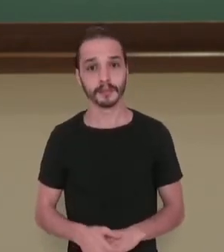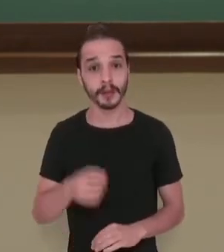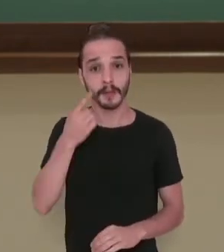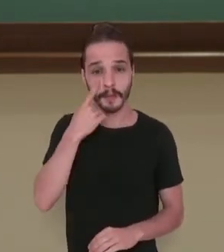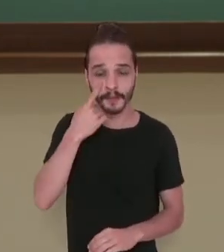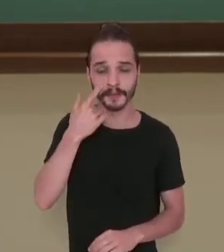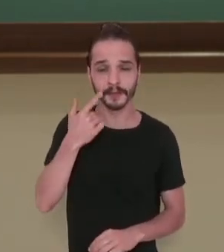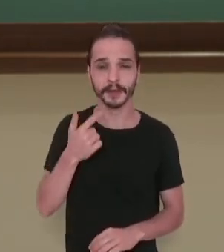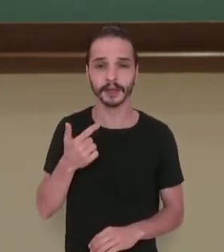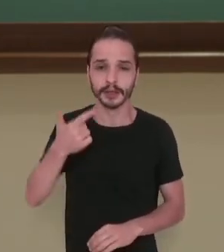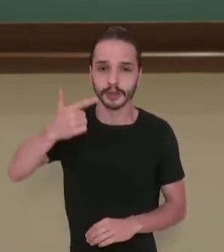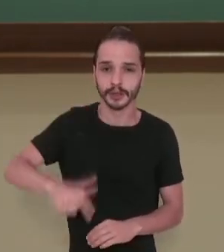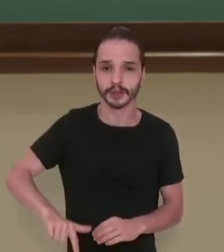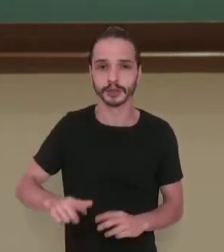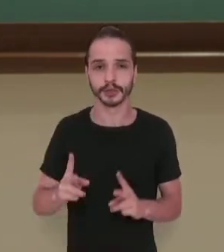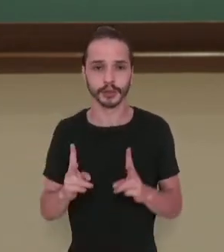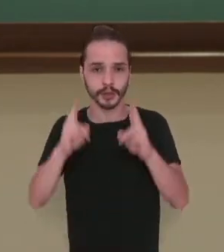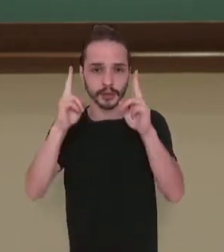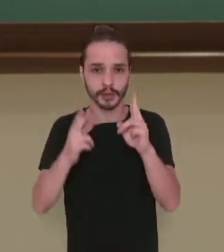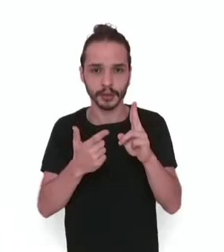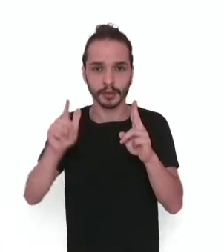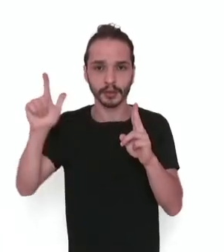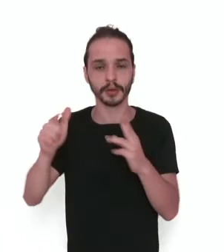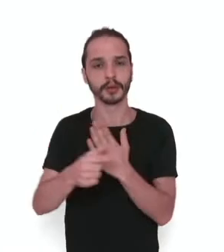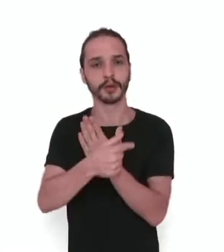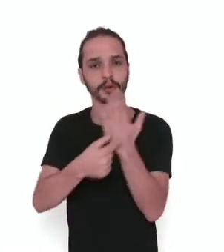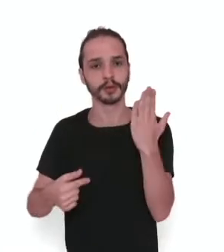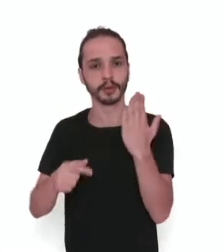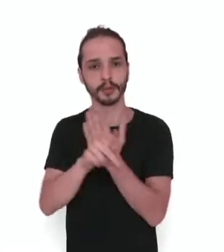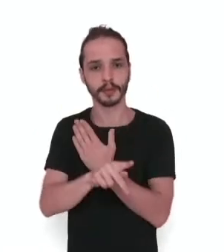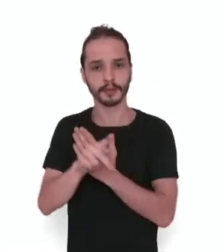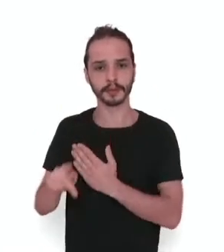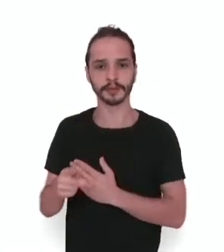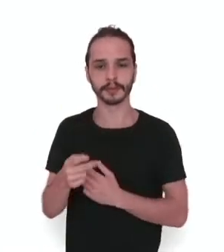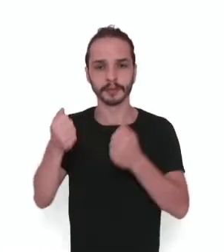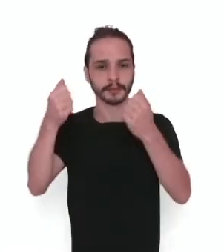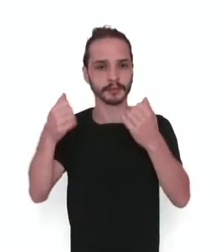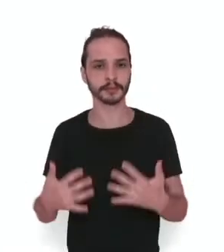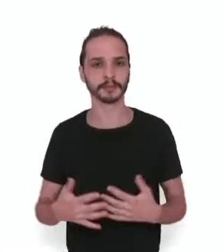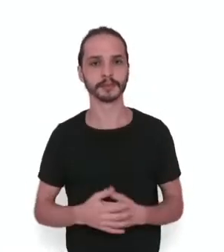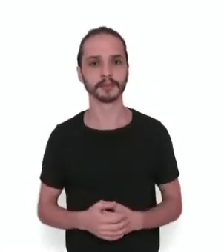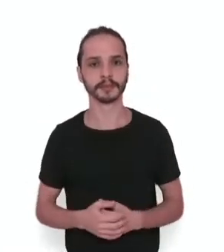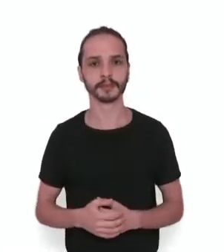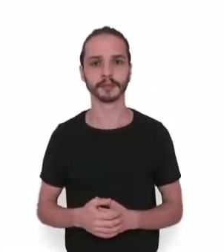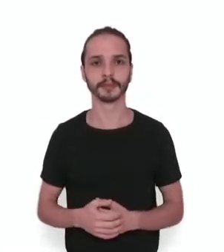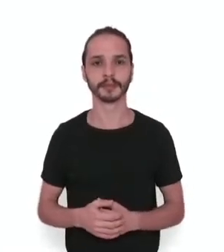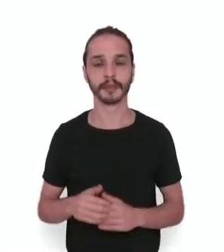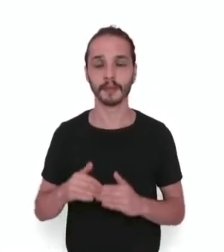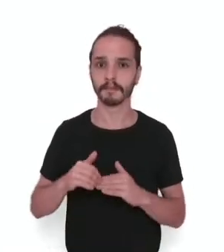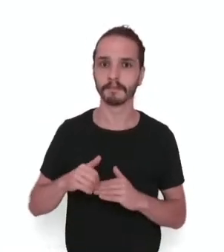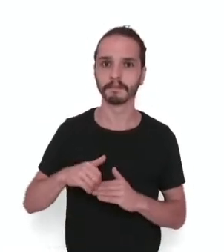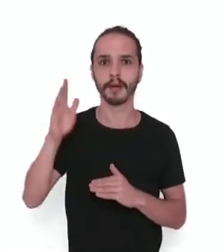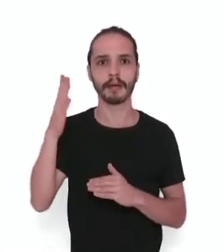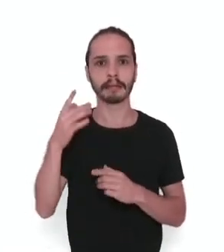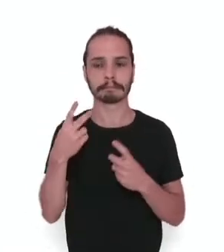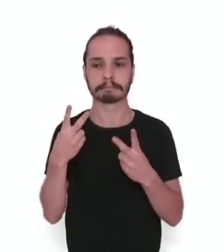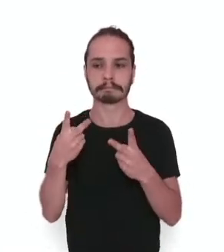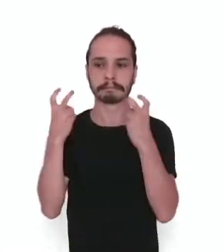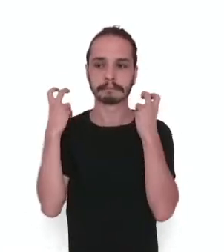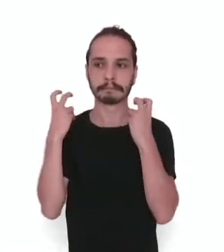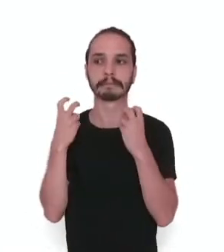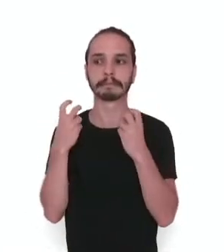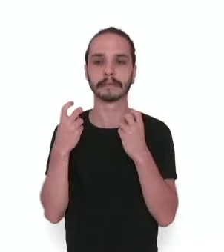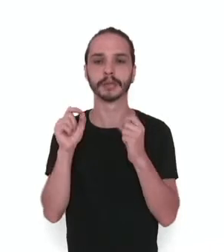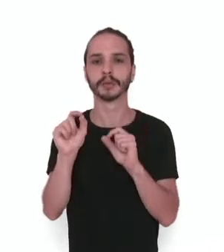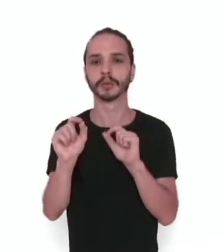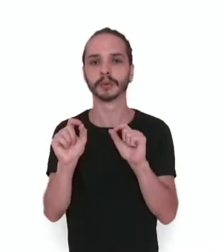nosso texto, né? Onde o autor, o professor de Educação Física, diz o seguinte: é cada vez mais notório e triste o